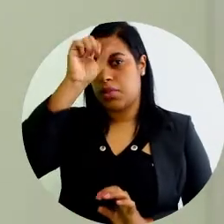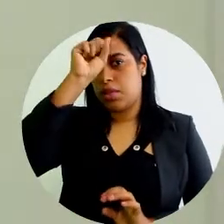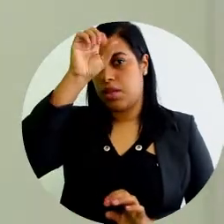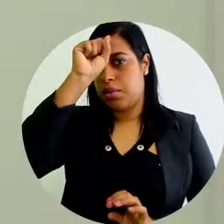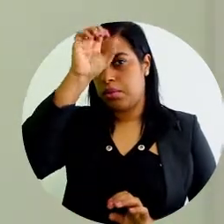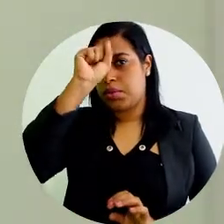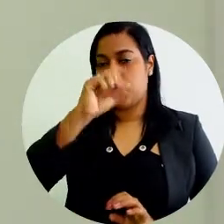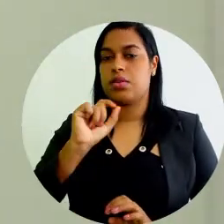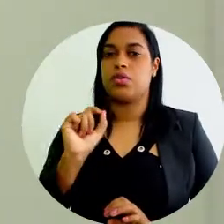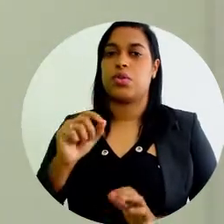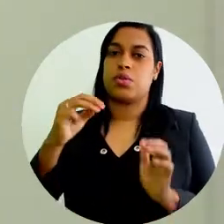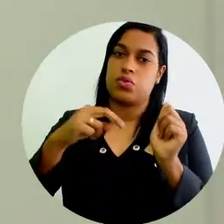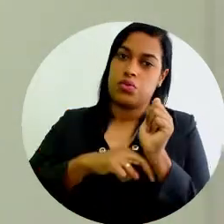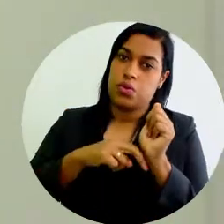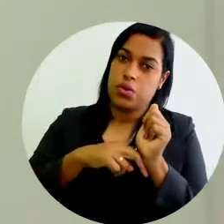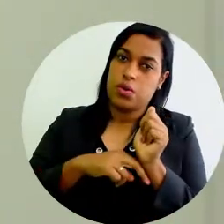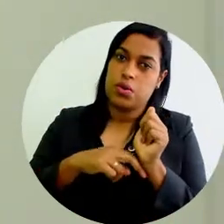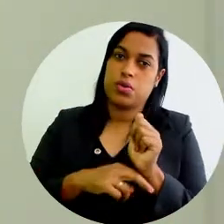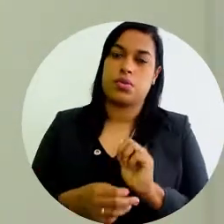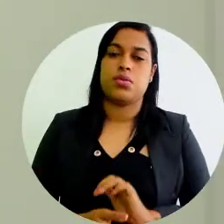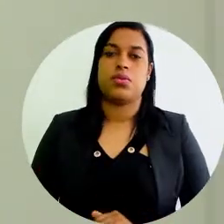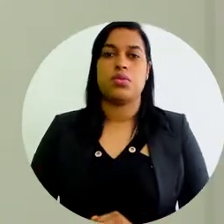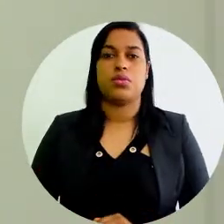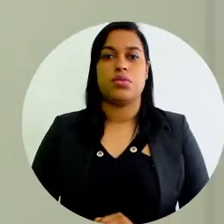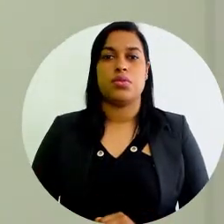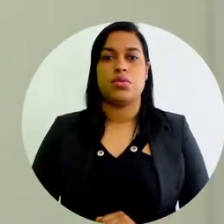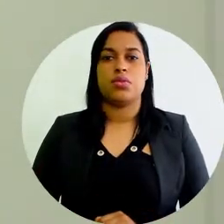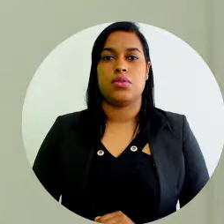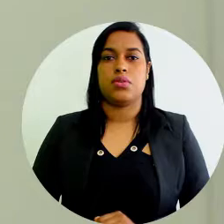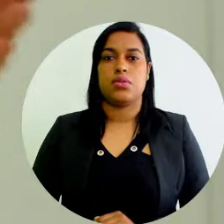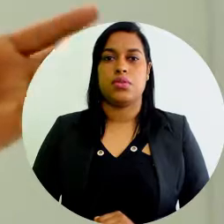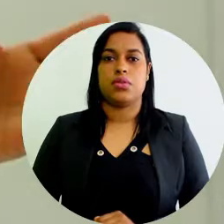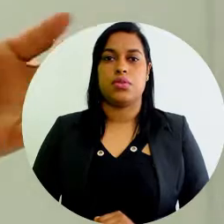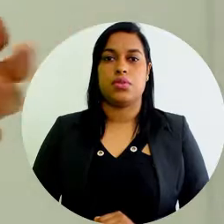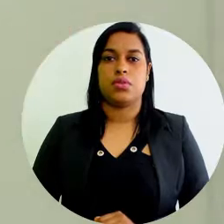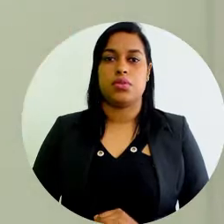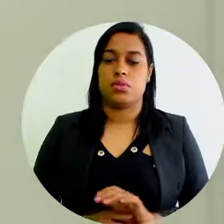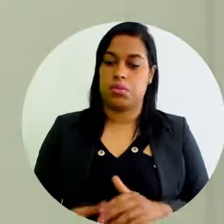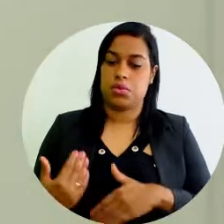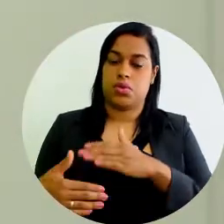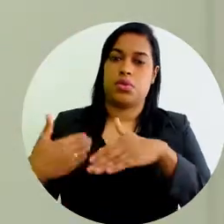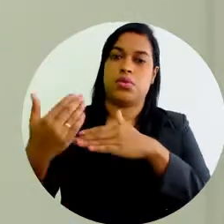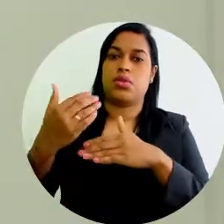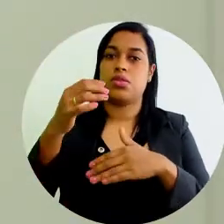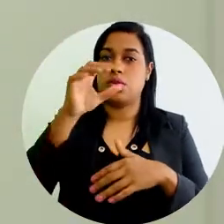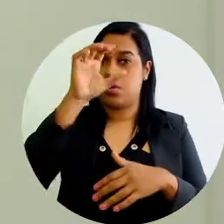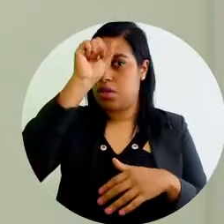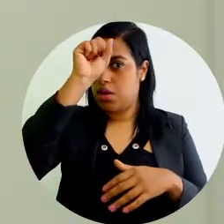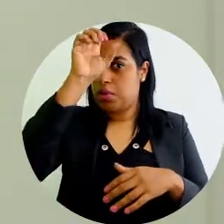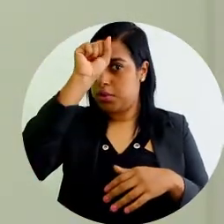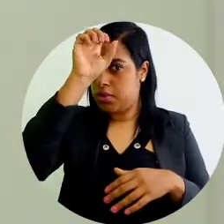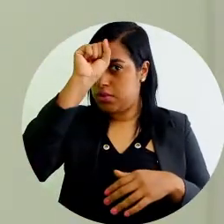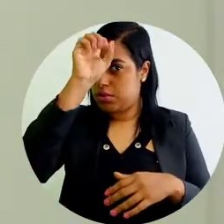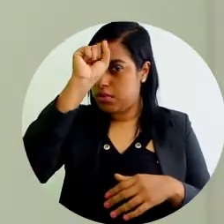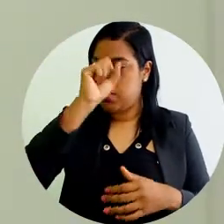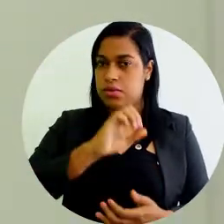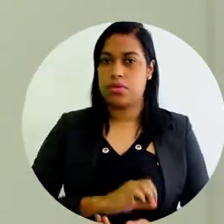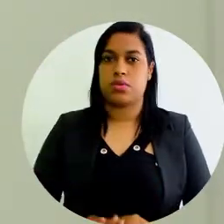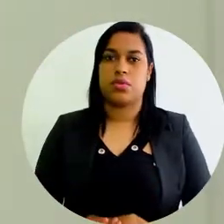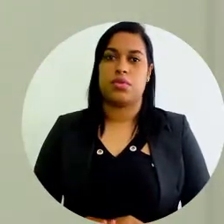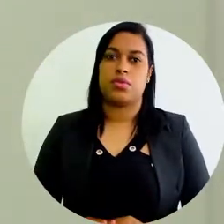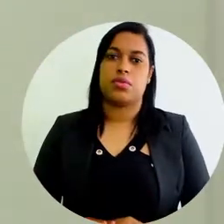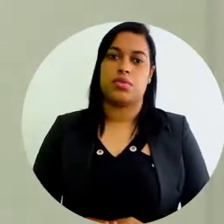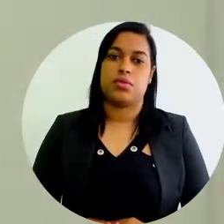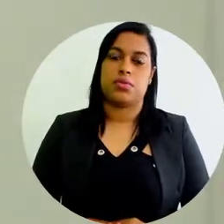Então, ele aprende os códigos, a princípio mínimo, num processo de